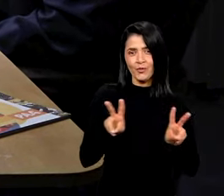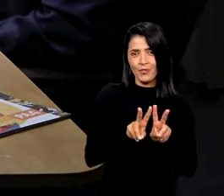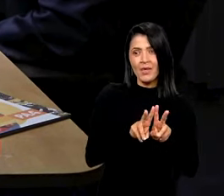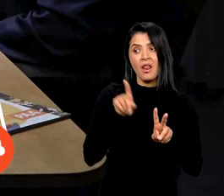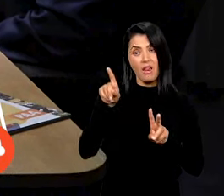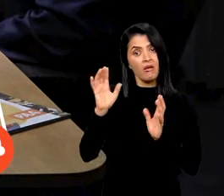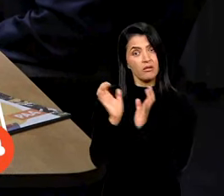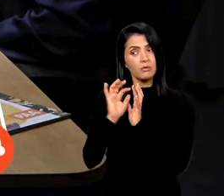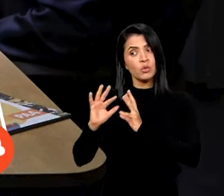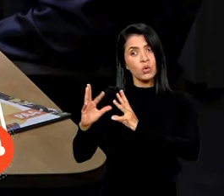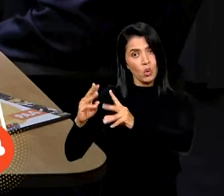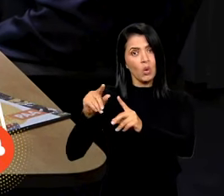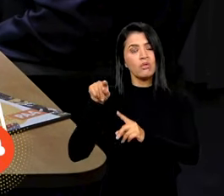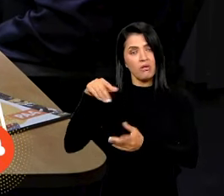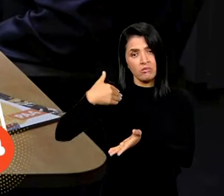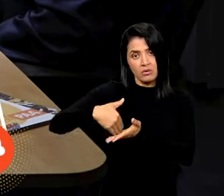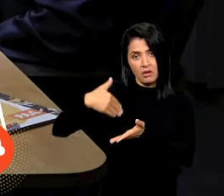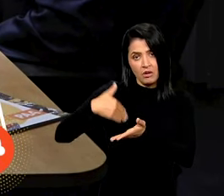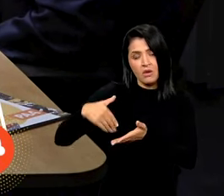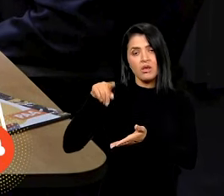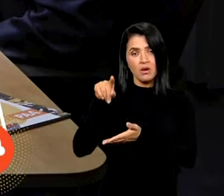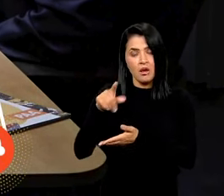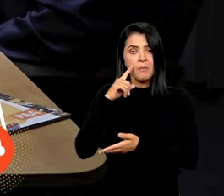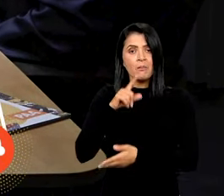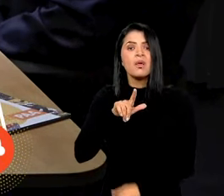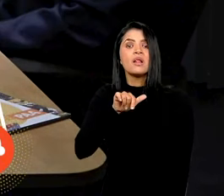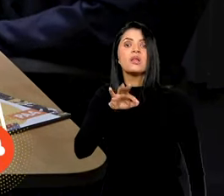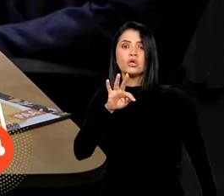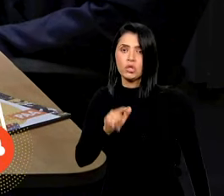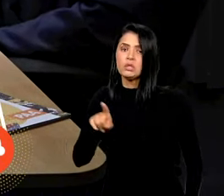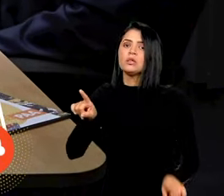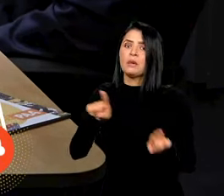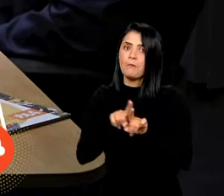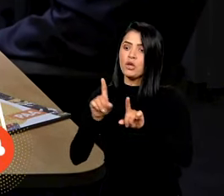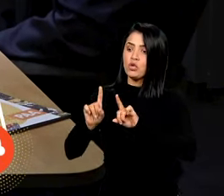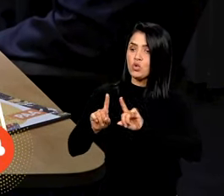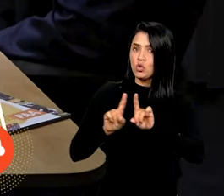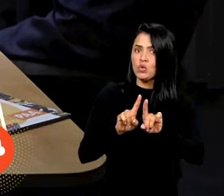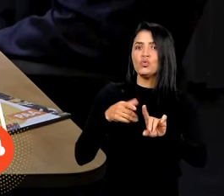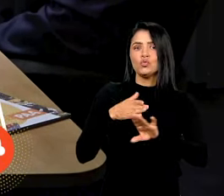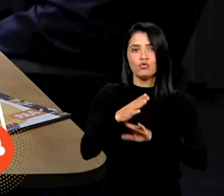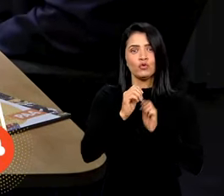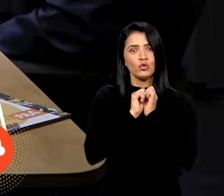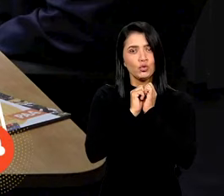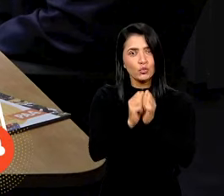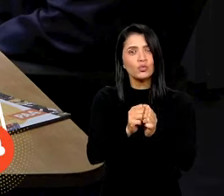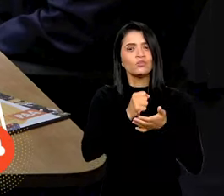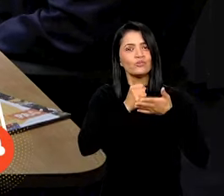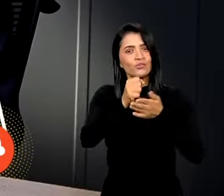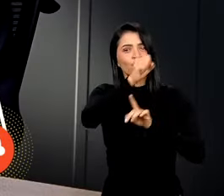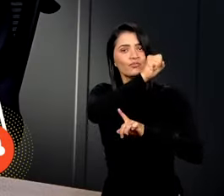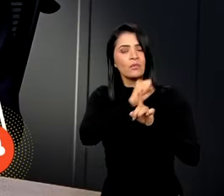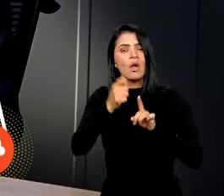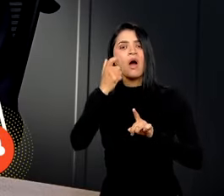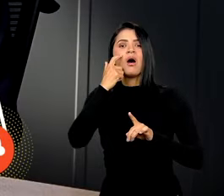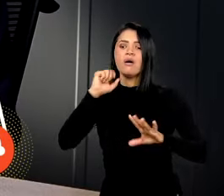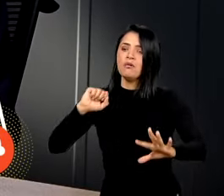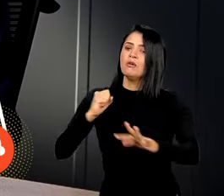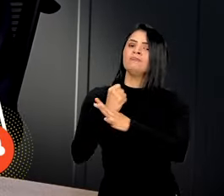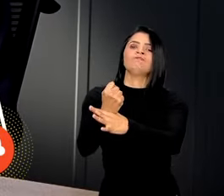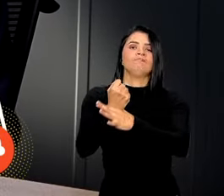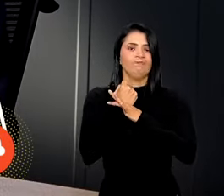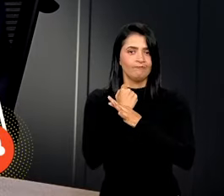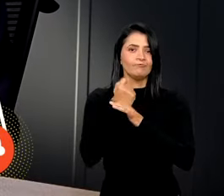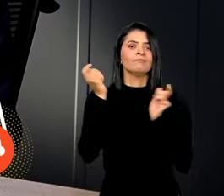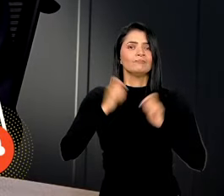equipe, coordenada lá na secretaria, na SAGCAD, pela Letícia, foi, junto conosco, junto com a assistência social,